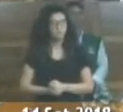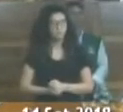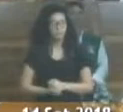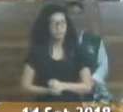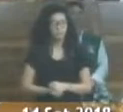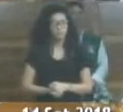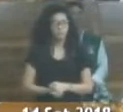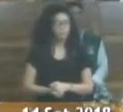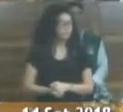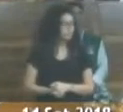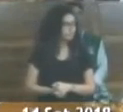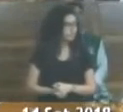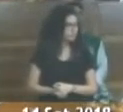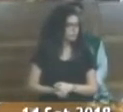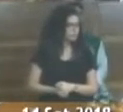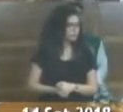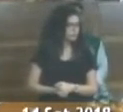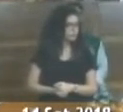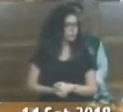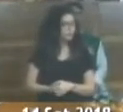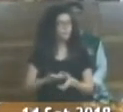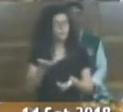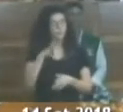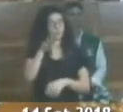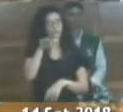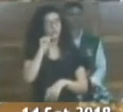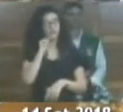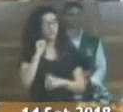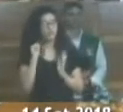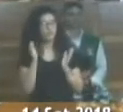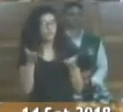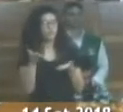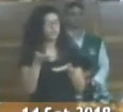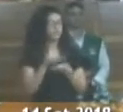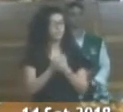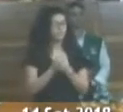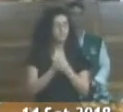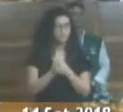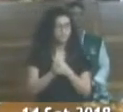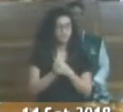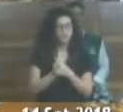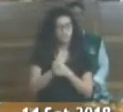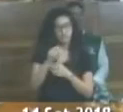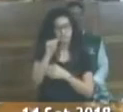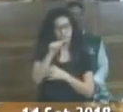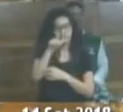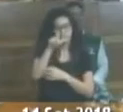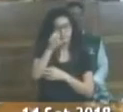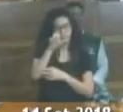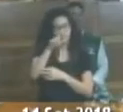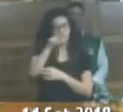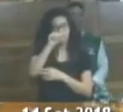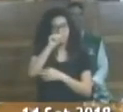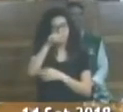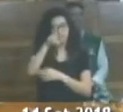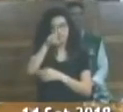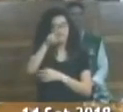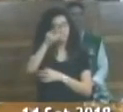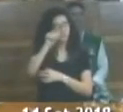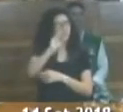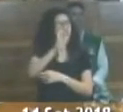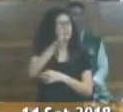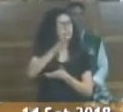essas soluções. Quero chamar a senhora Alexandra, que também está... Já